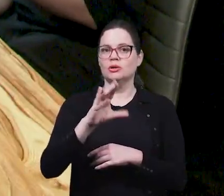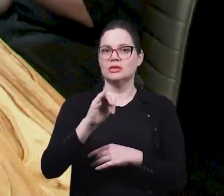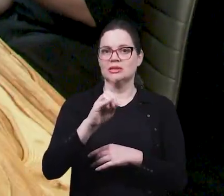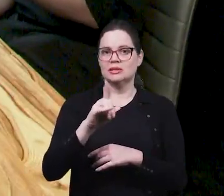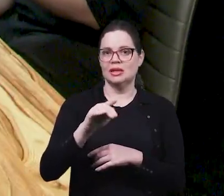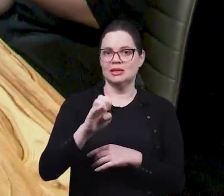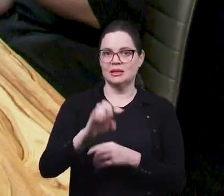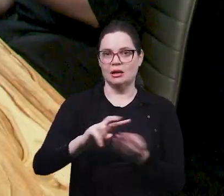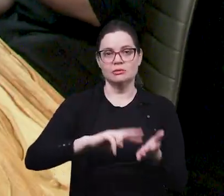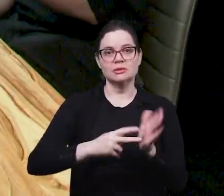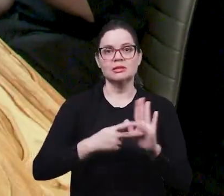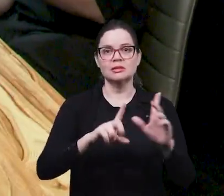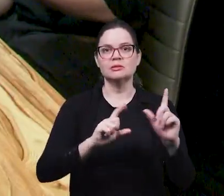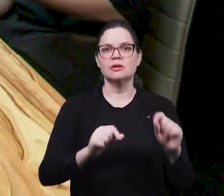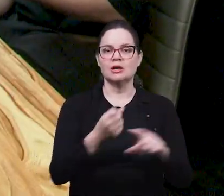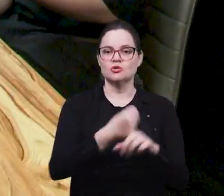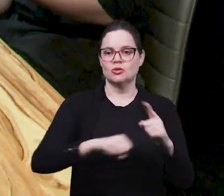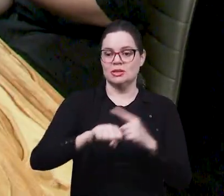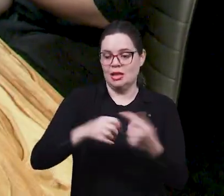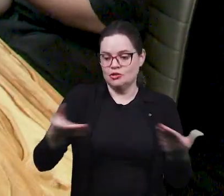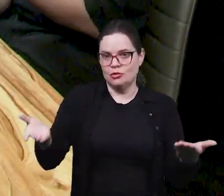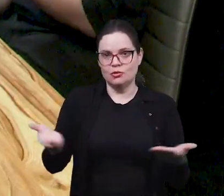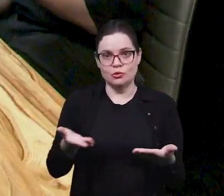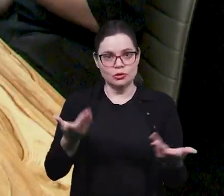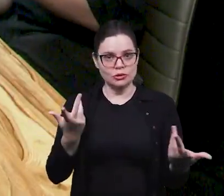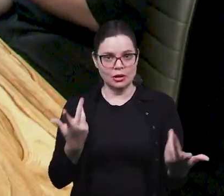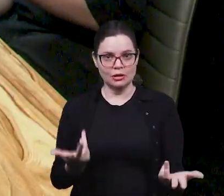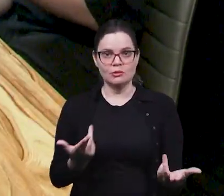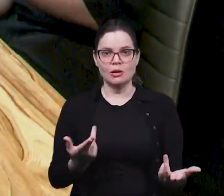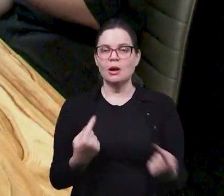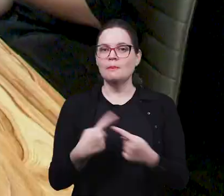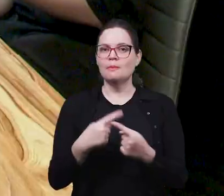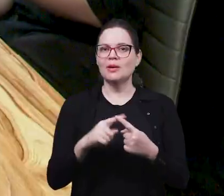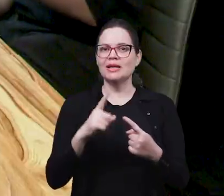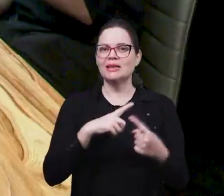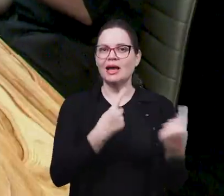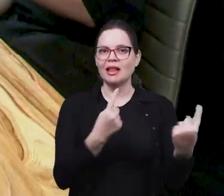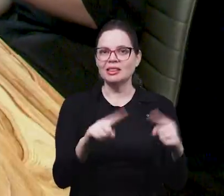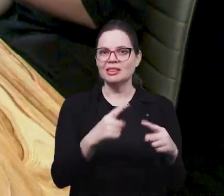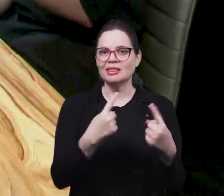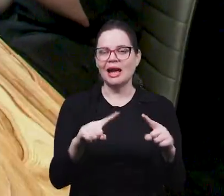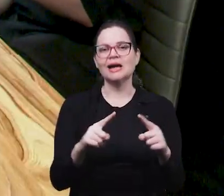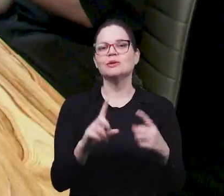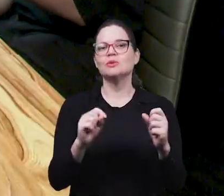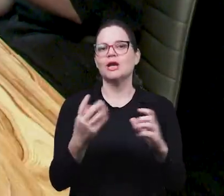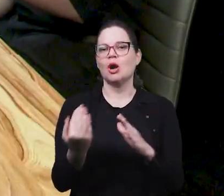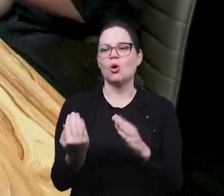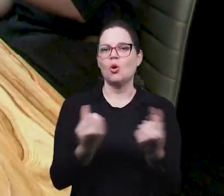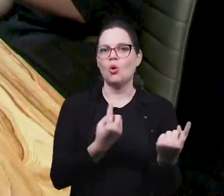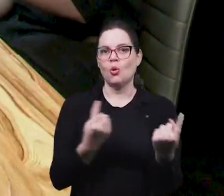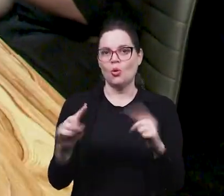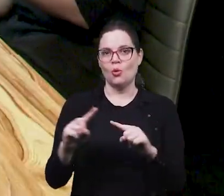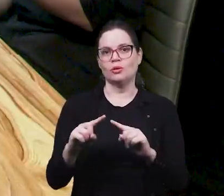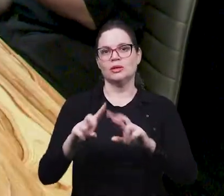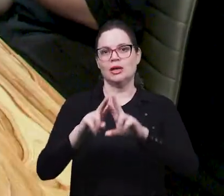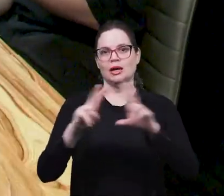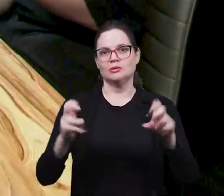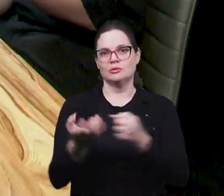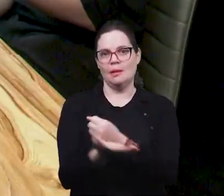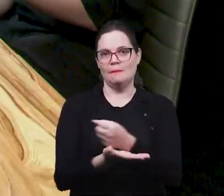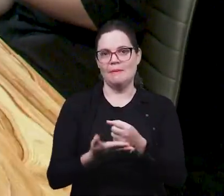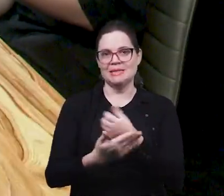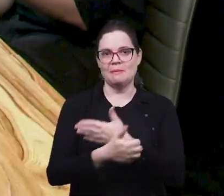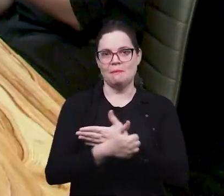no sentido de defender aquilo que são os princípios morais. Cada vez mais relativiza-se o valor familiar. Sim. Cada